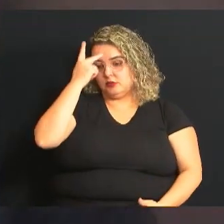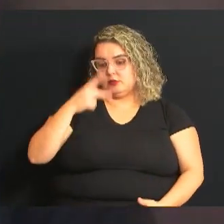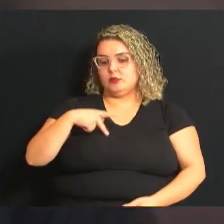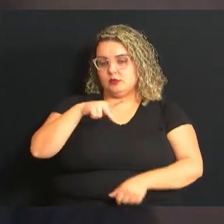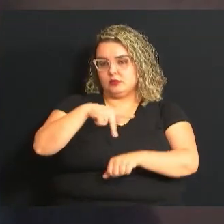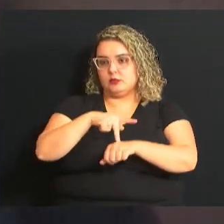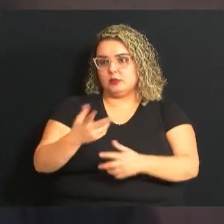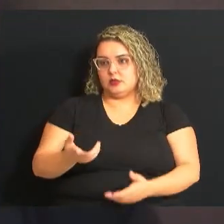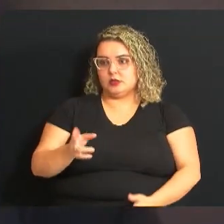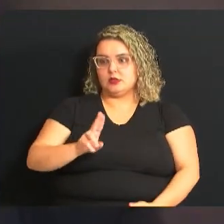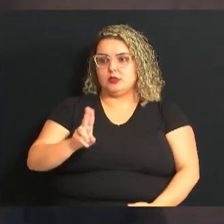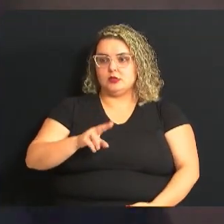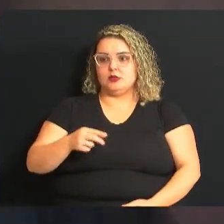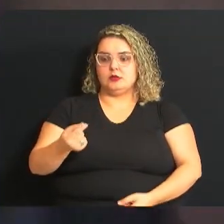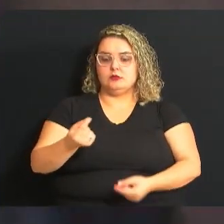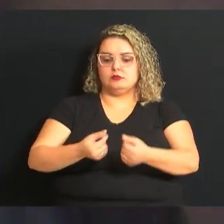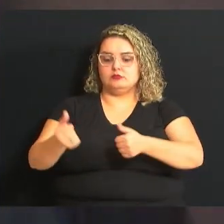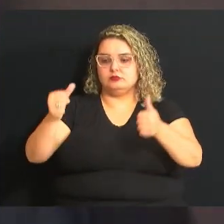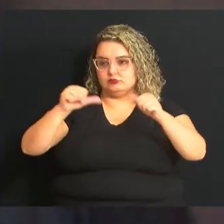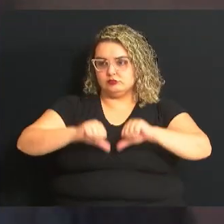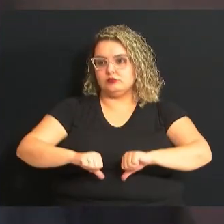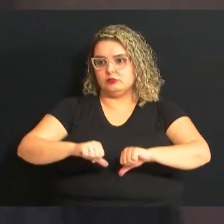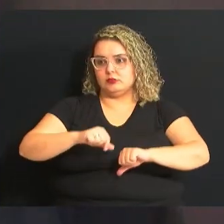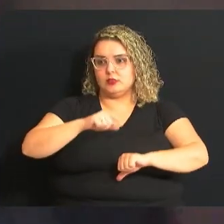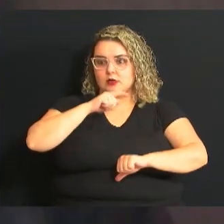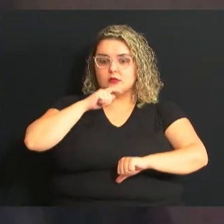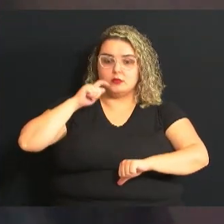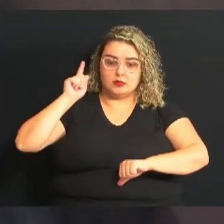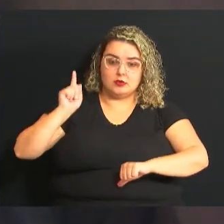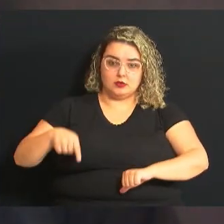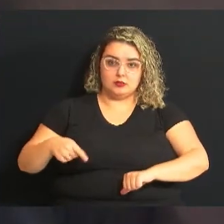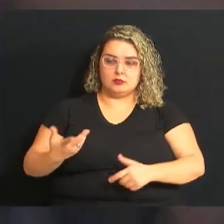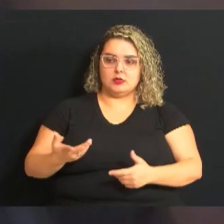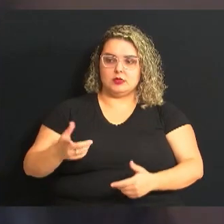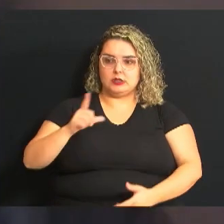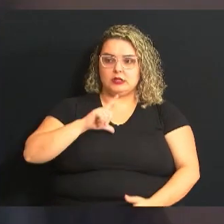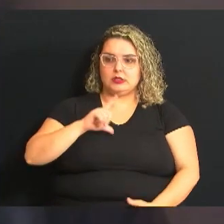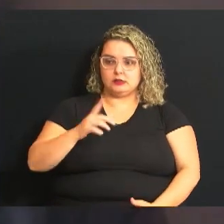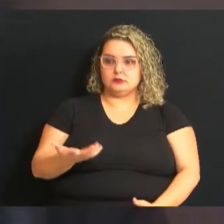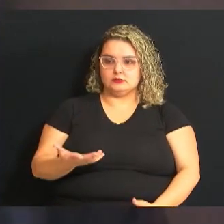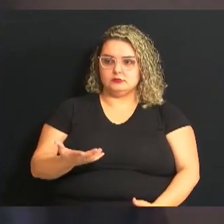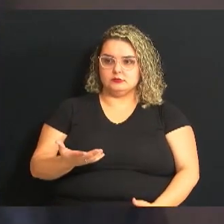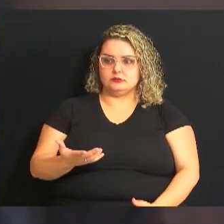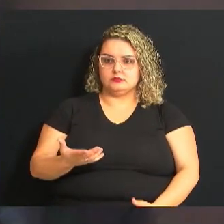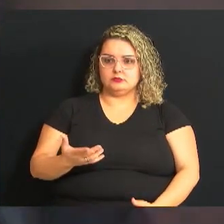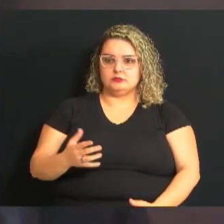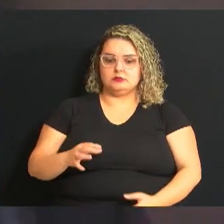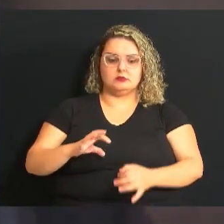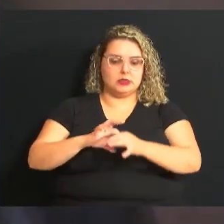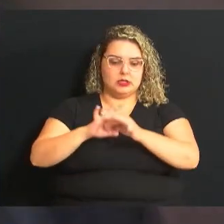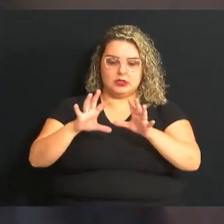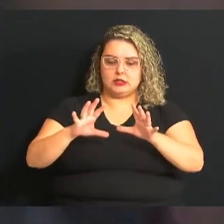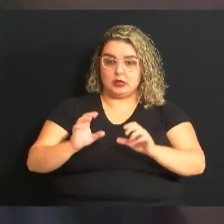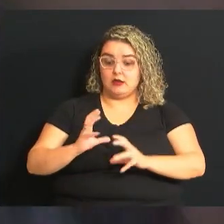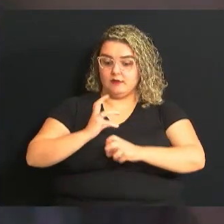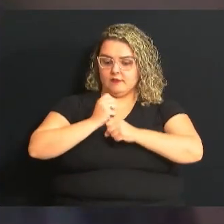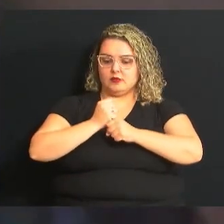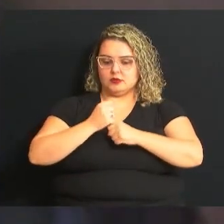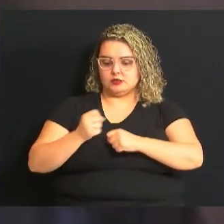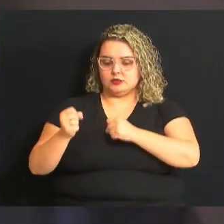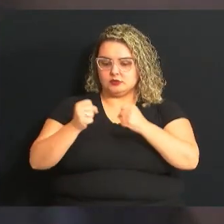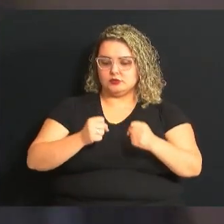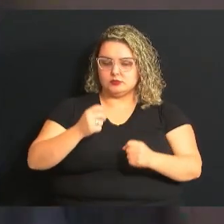primeira vez que eu fui no Museu do Louvre, né? Eu entendi muito pouco. Por quê? Porque eu não sabia ler aquelas obras de arte,